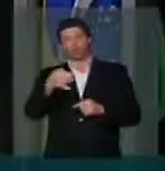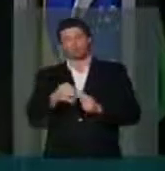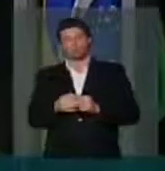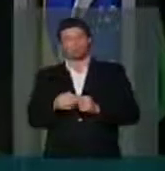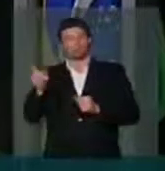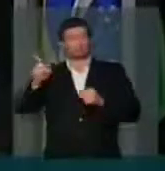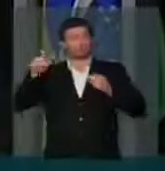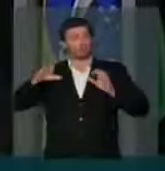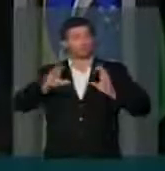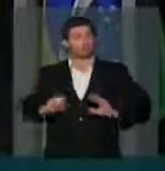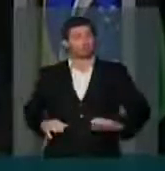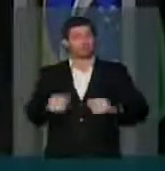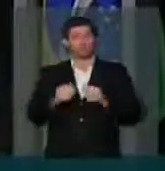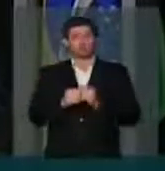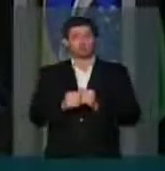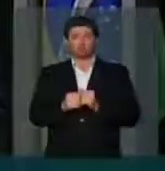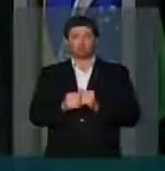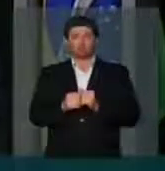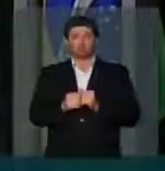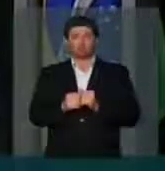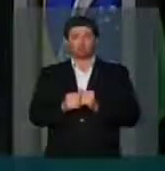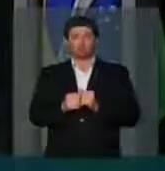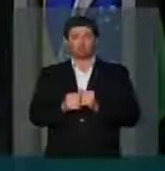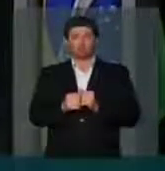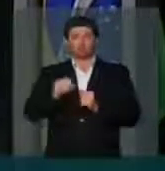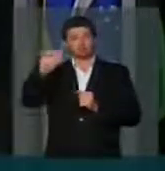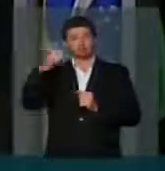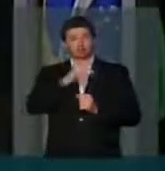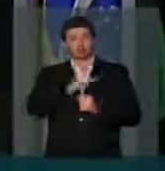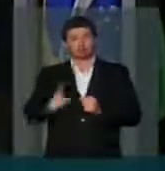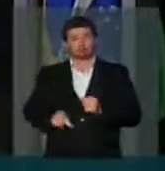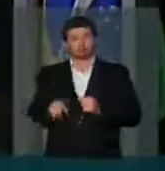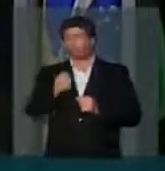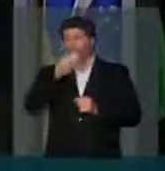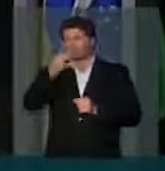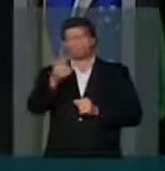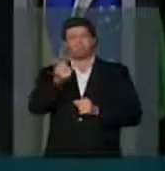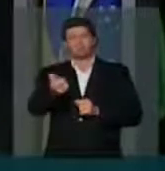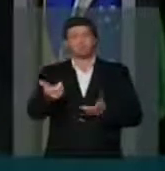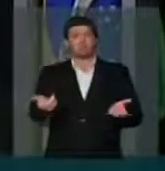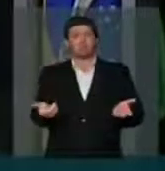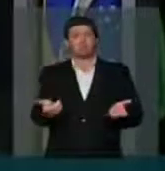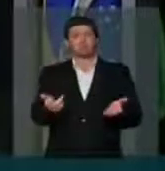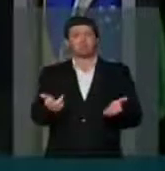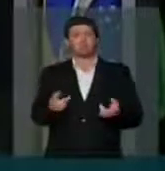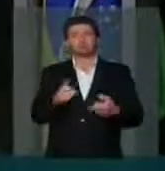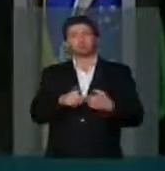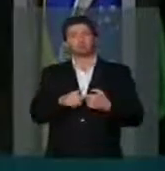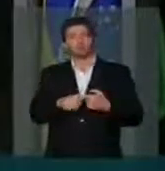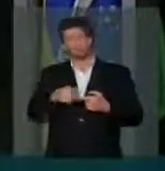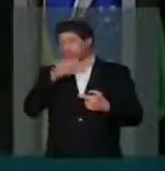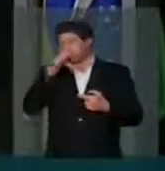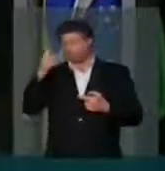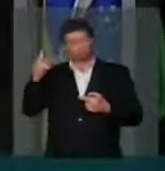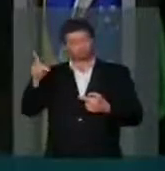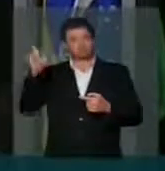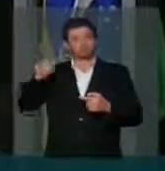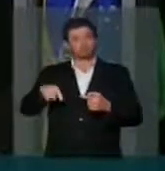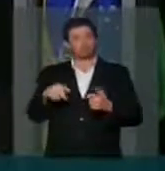como cidadão, como ex-presidente, ele opina até muito pouco, porque cada opinião dele é